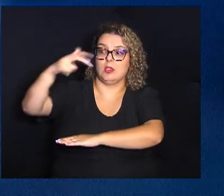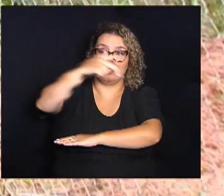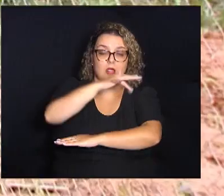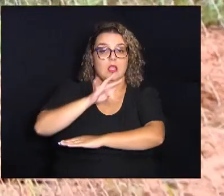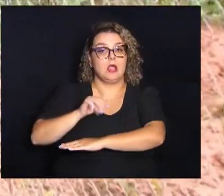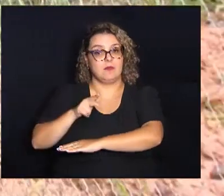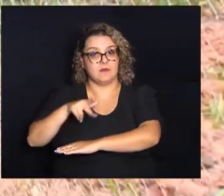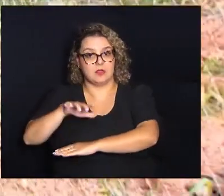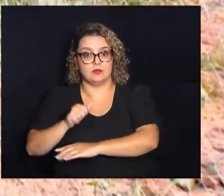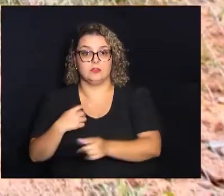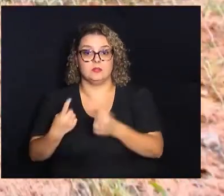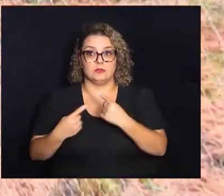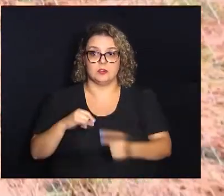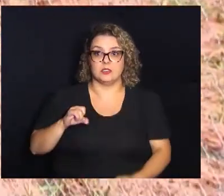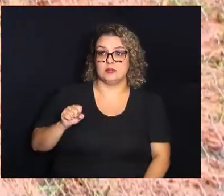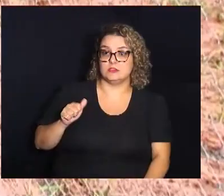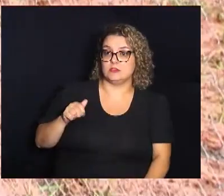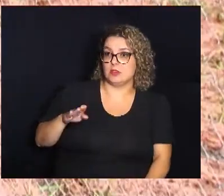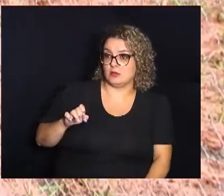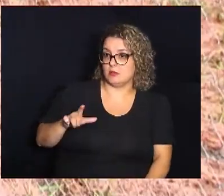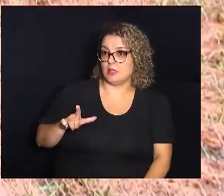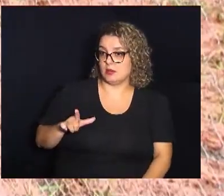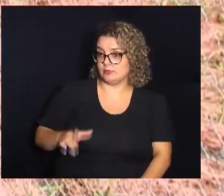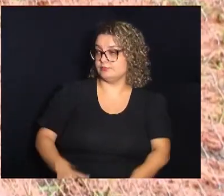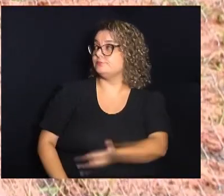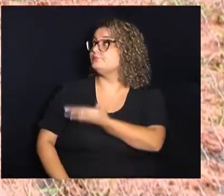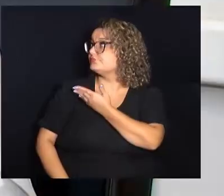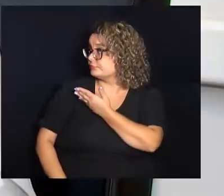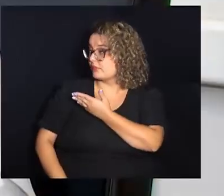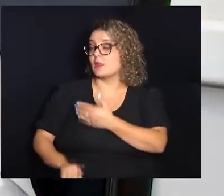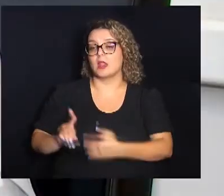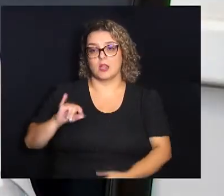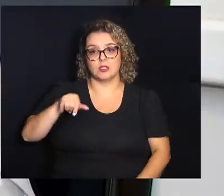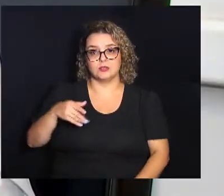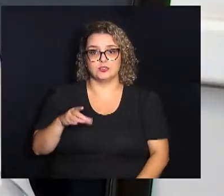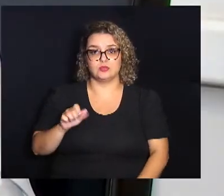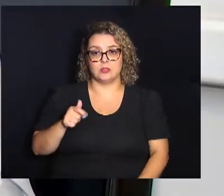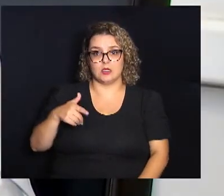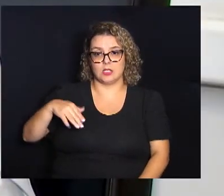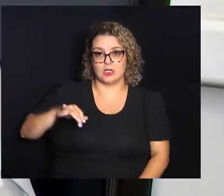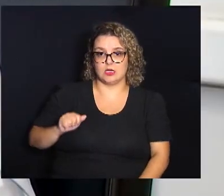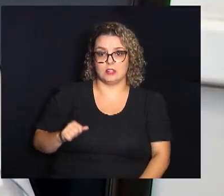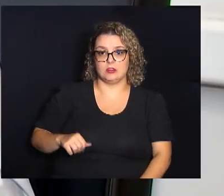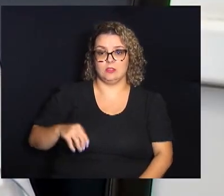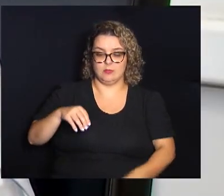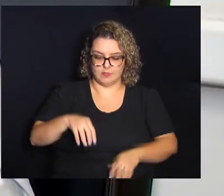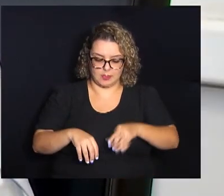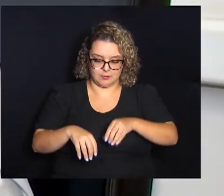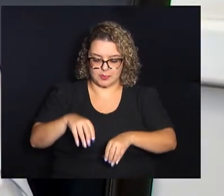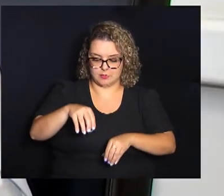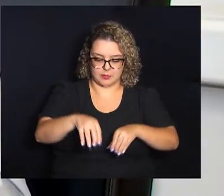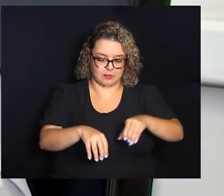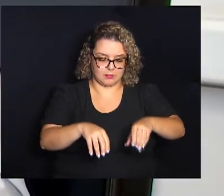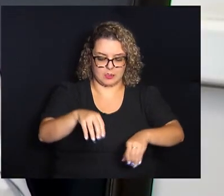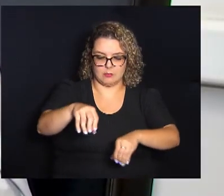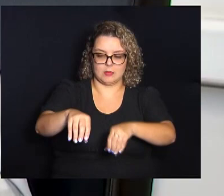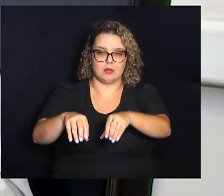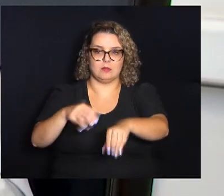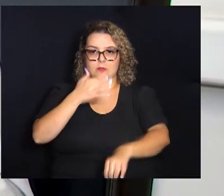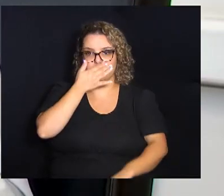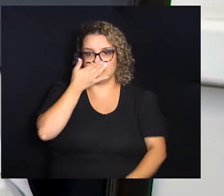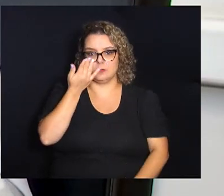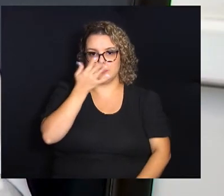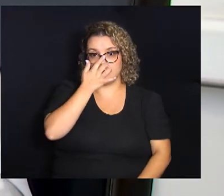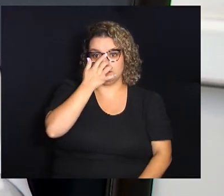estrada municipal Isabel Fragoso Ferrão, em Joaquim Egídio. Foi feito com o piso intertravado por